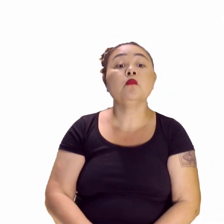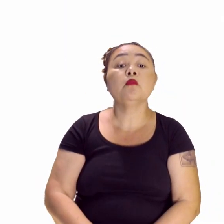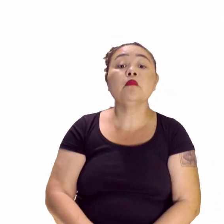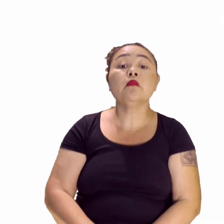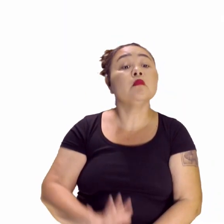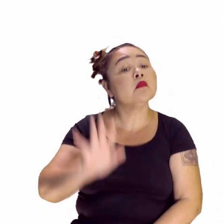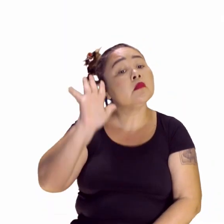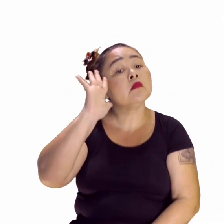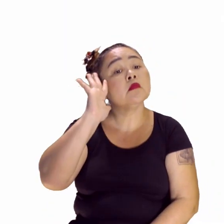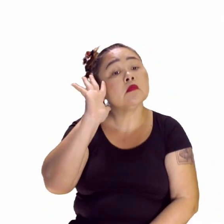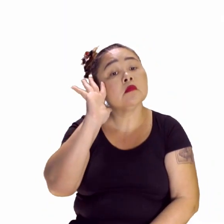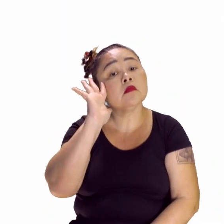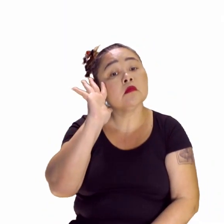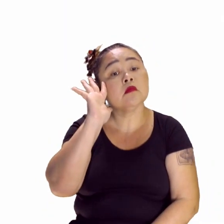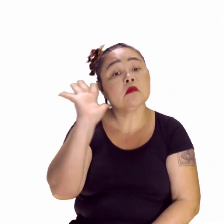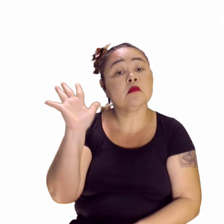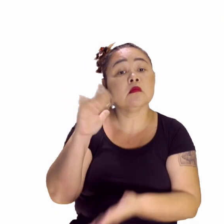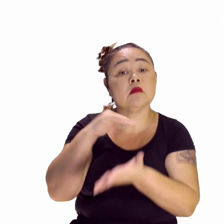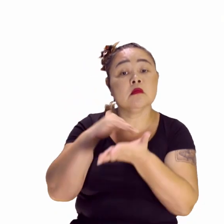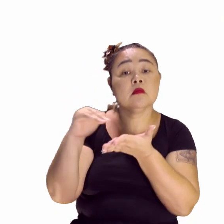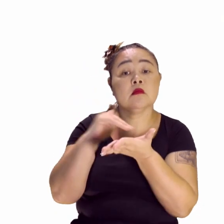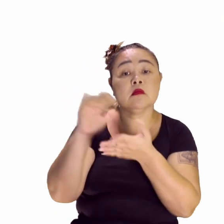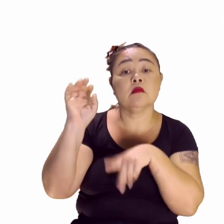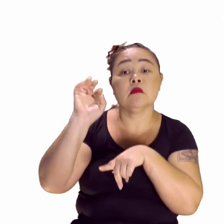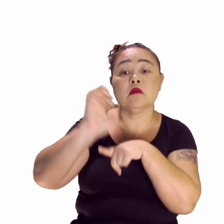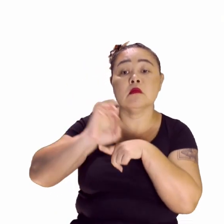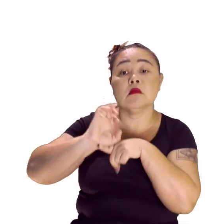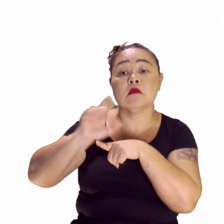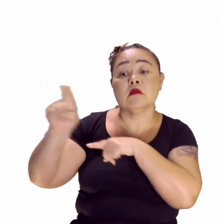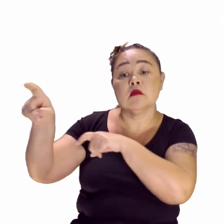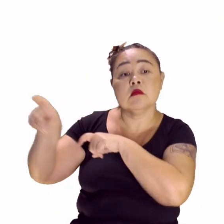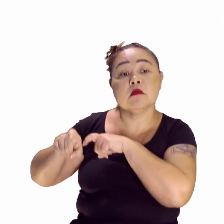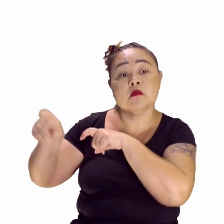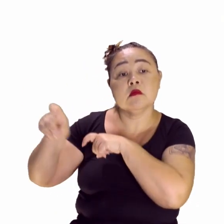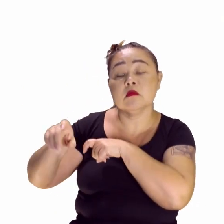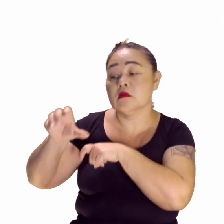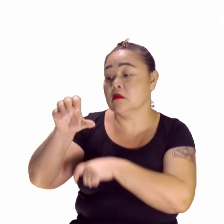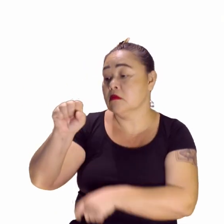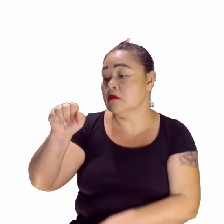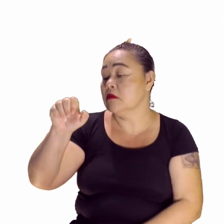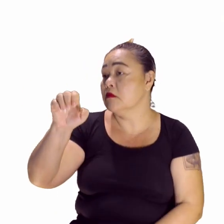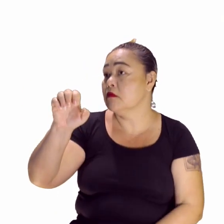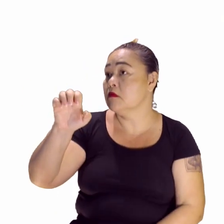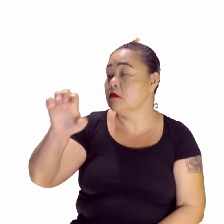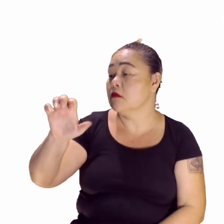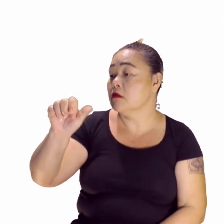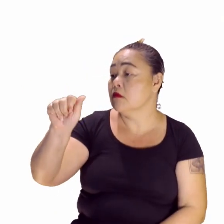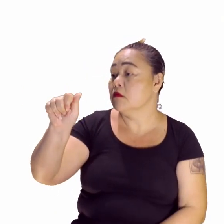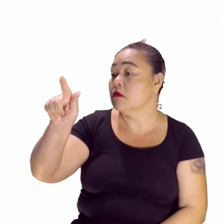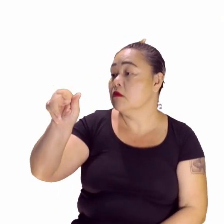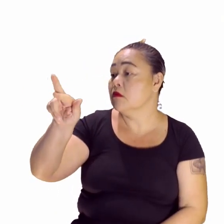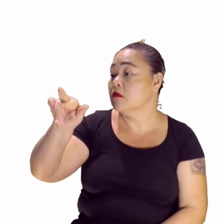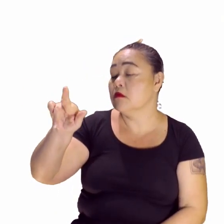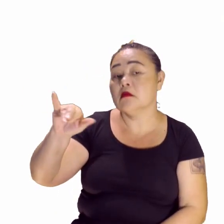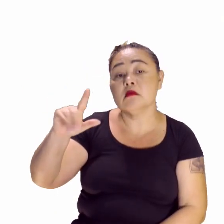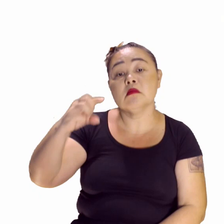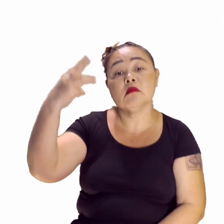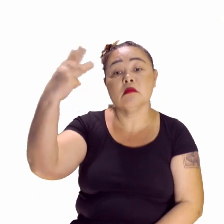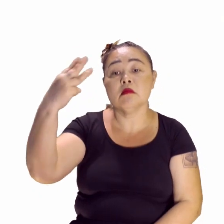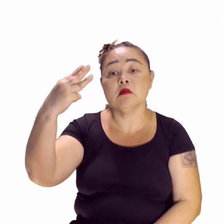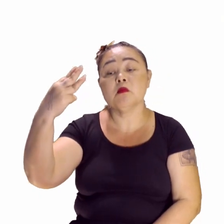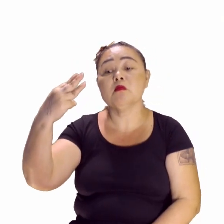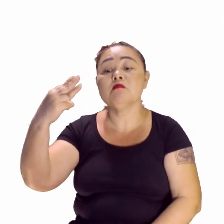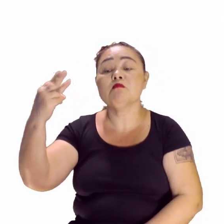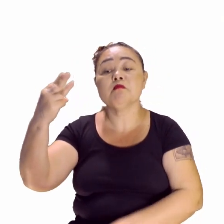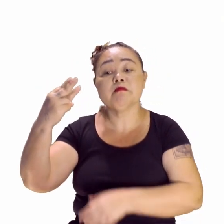bem e segundo a Secretaria Estadual da Agricultura é o terceiro